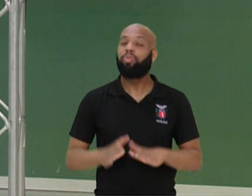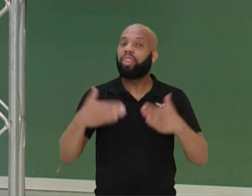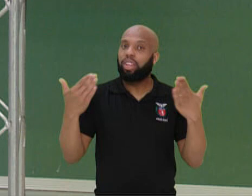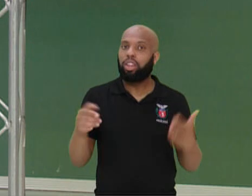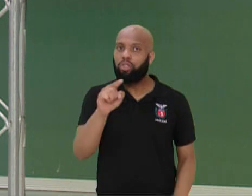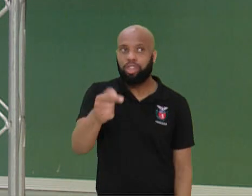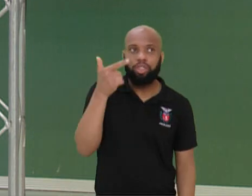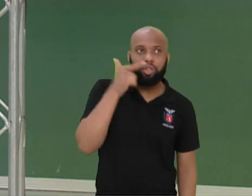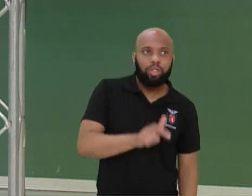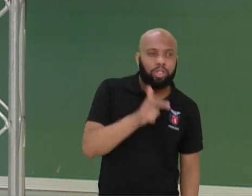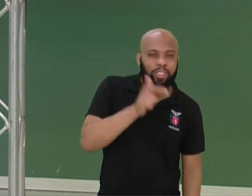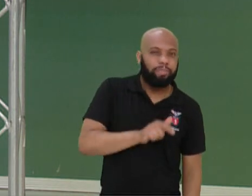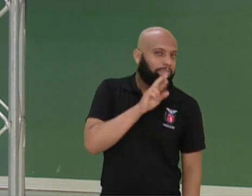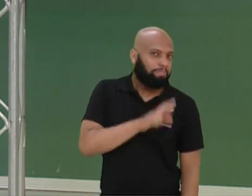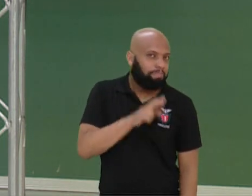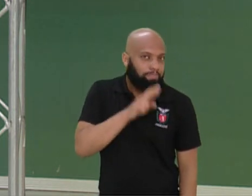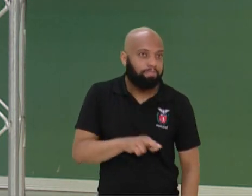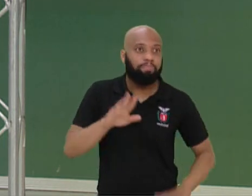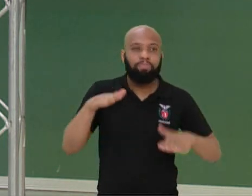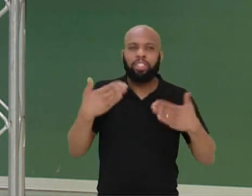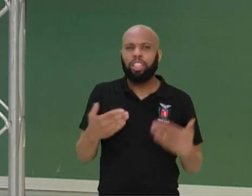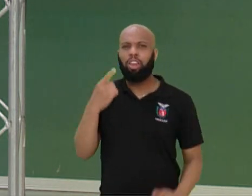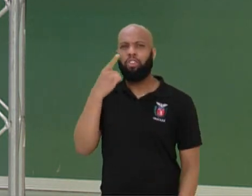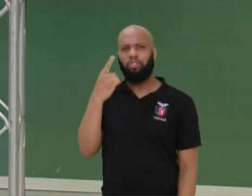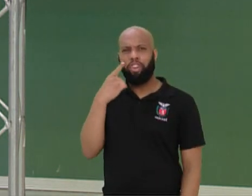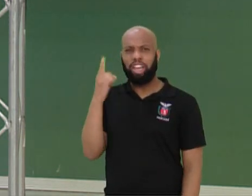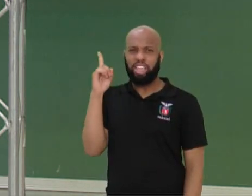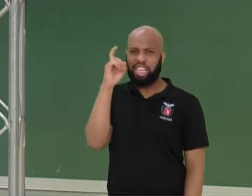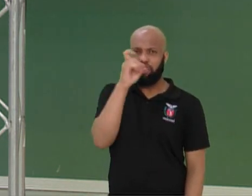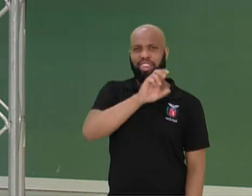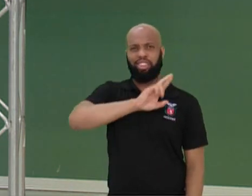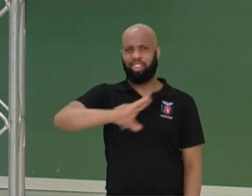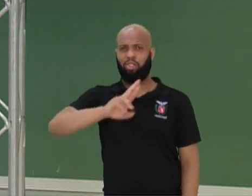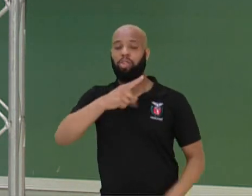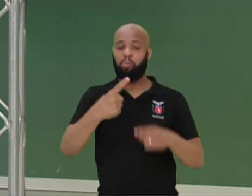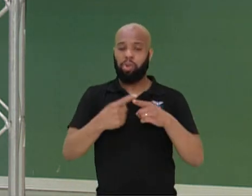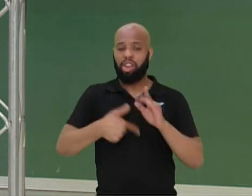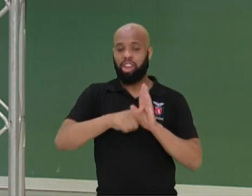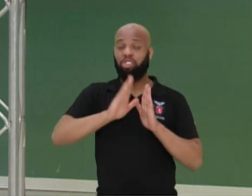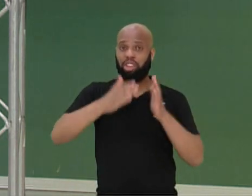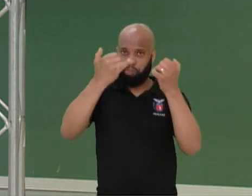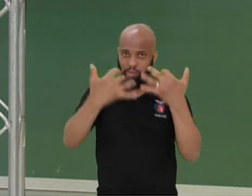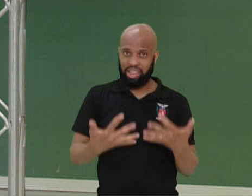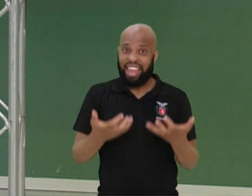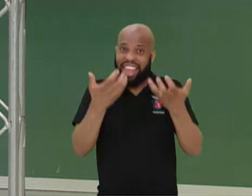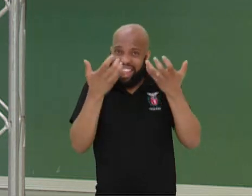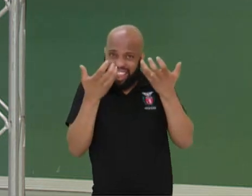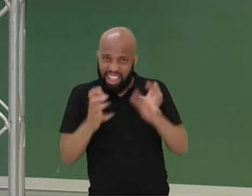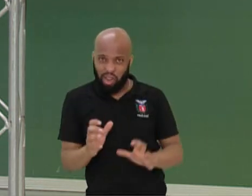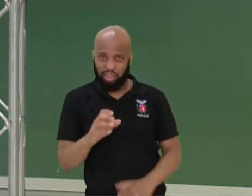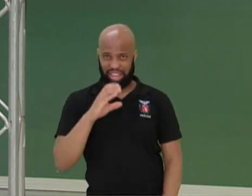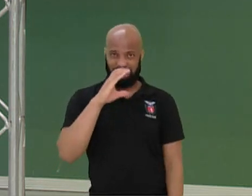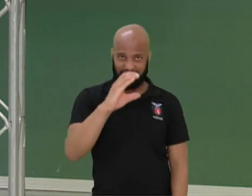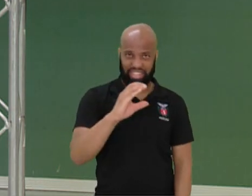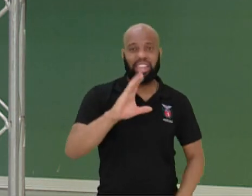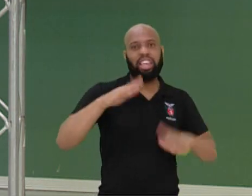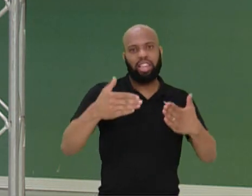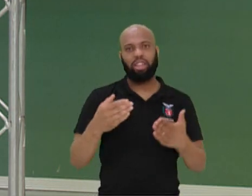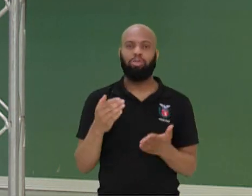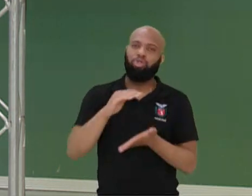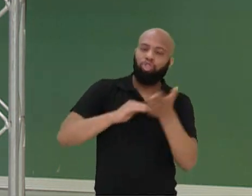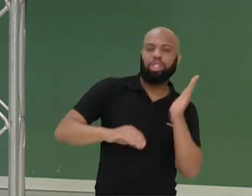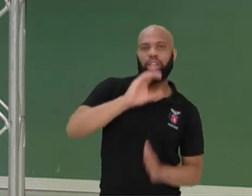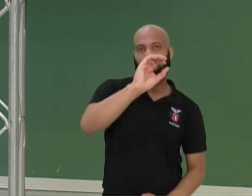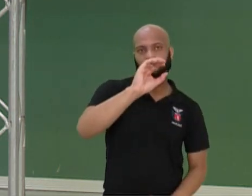E aí, conseguiram? Bom, veja que não é tão complicado, né? Como eu havia dito, se eu não quero que tenha custo, o custo é zero, então substitua aqui por